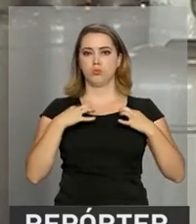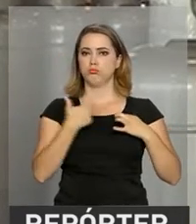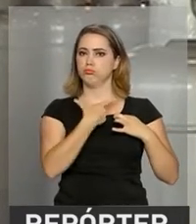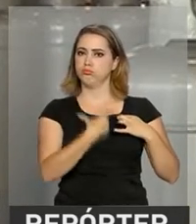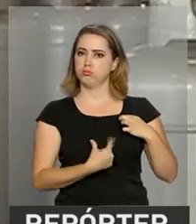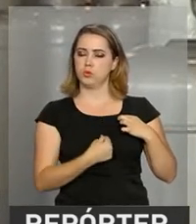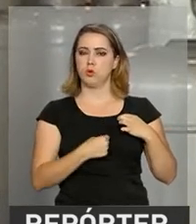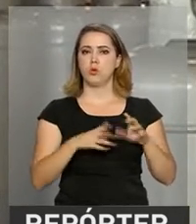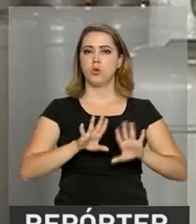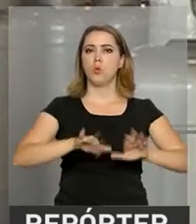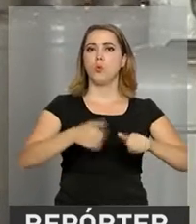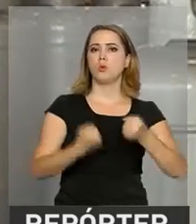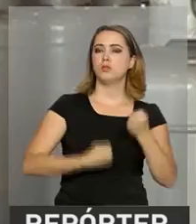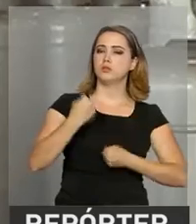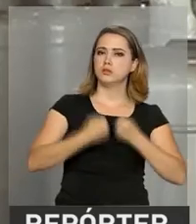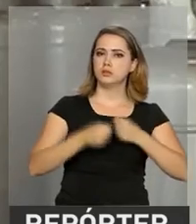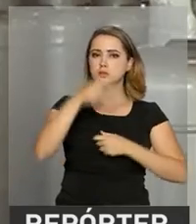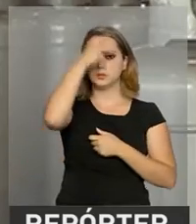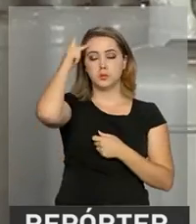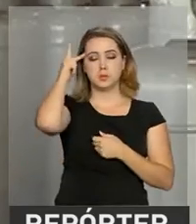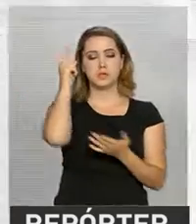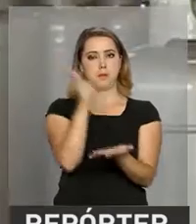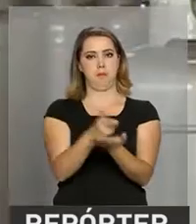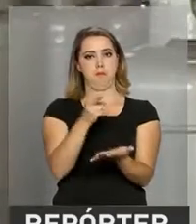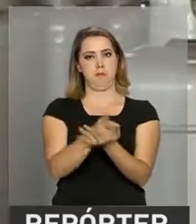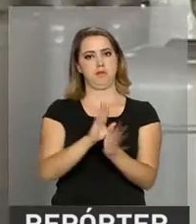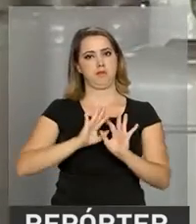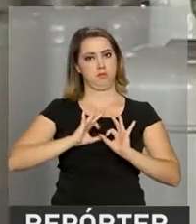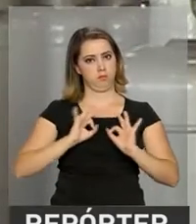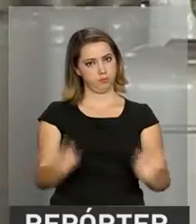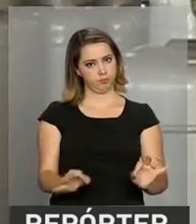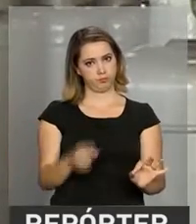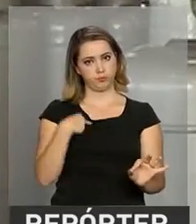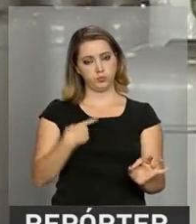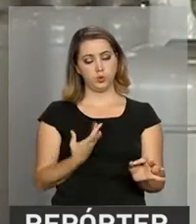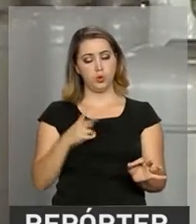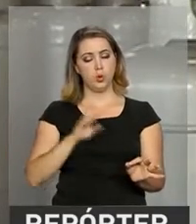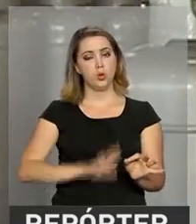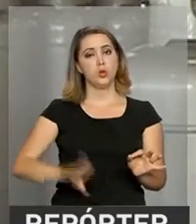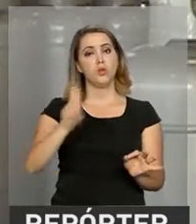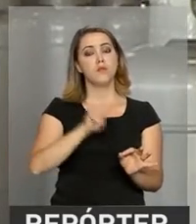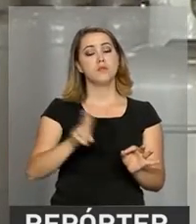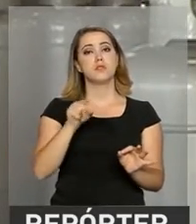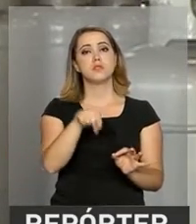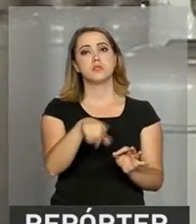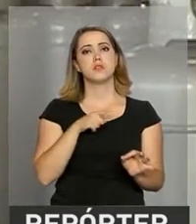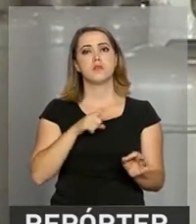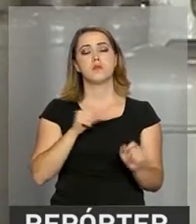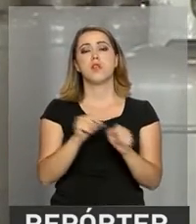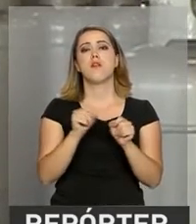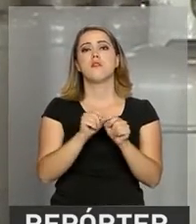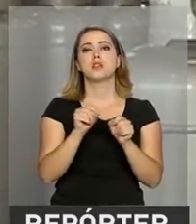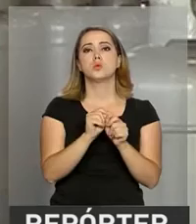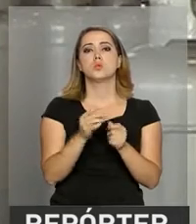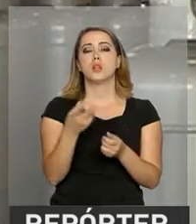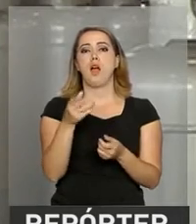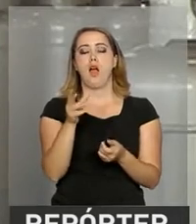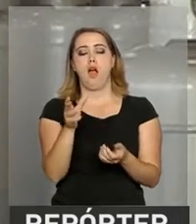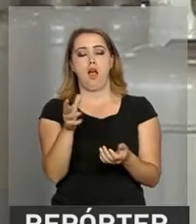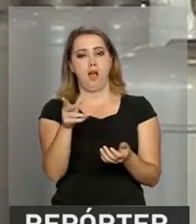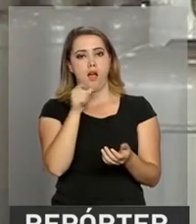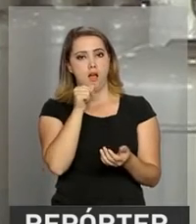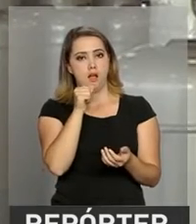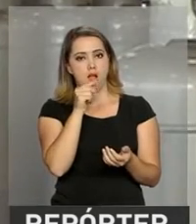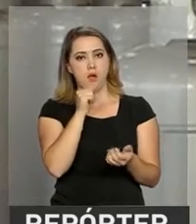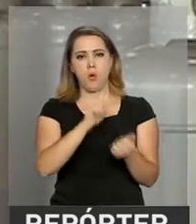veículo porque eles devem estar identificado com a mesma marca e na hora que fizer a instalação fazer um teste com espuma pega uma água e sabão que